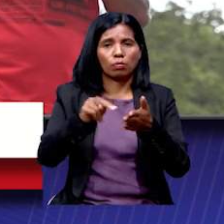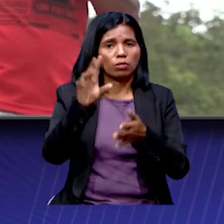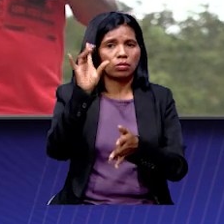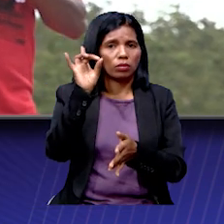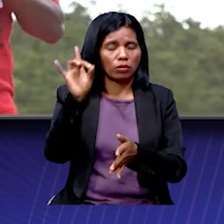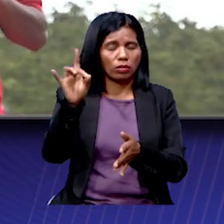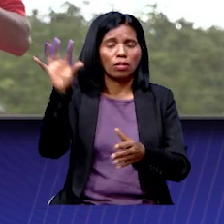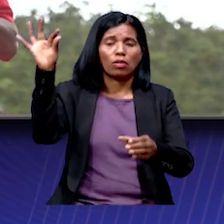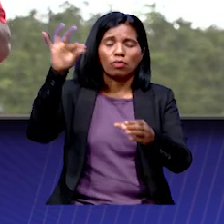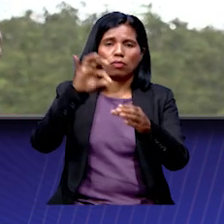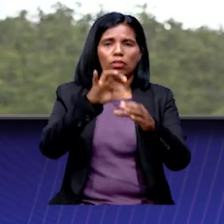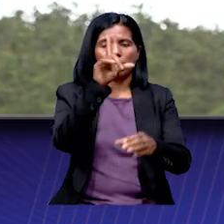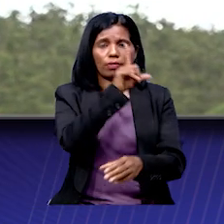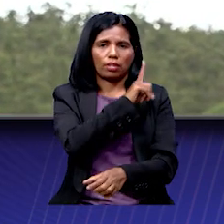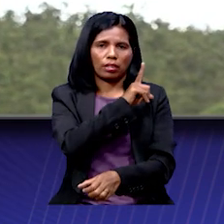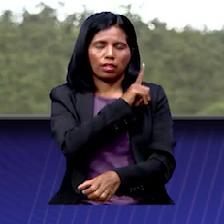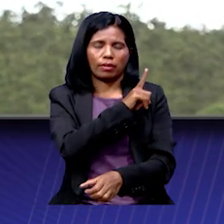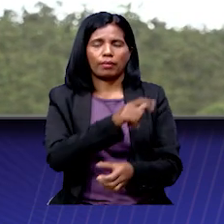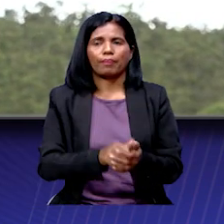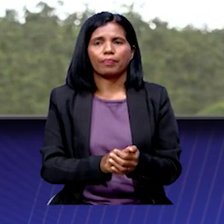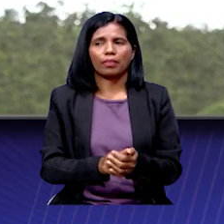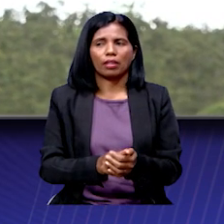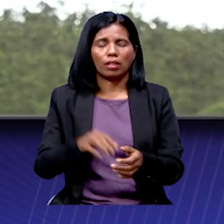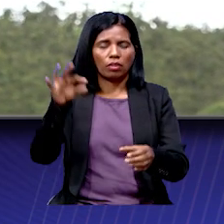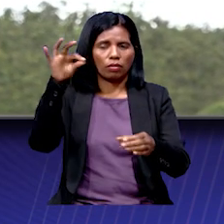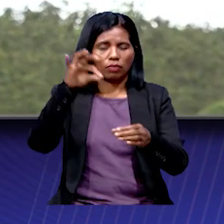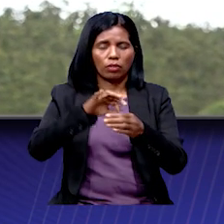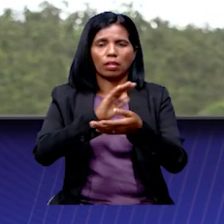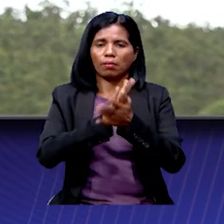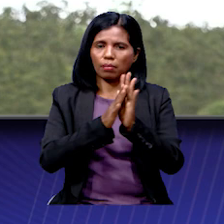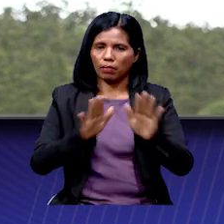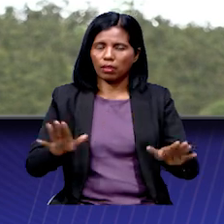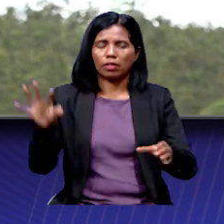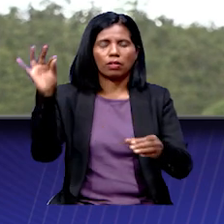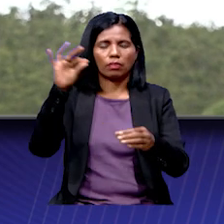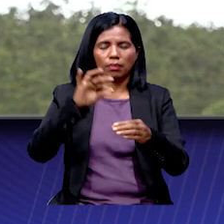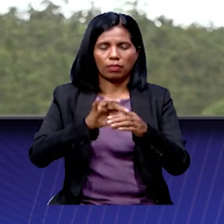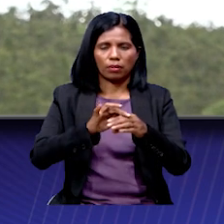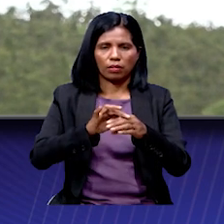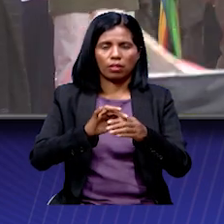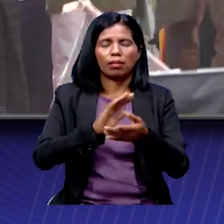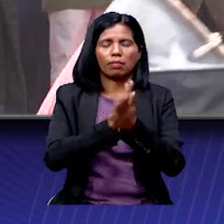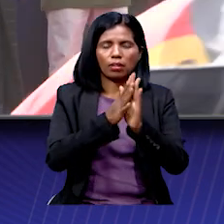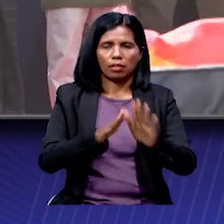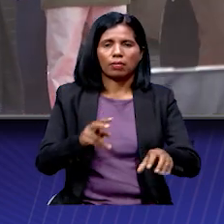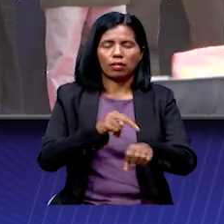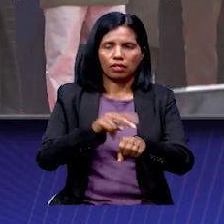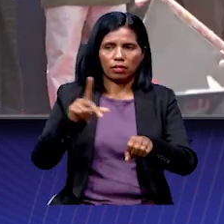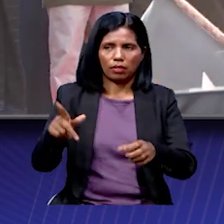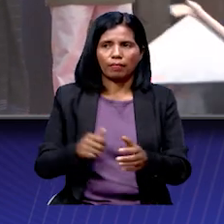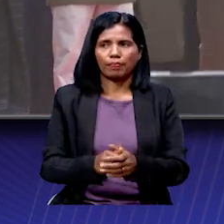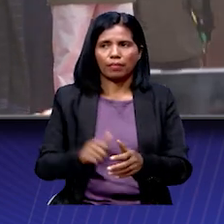ba General Leriana Timor, volta ba paz, votava unidade nacional. Durante a